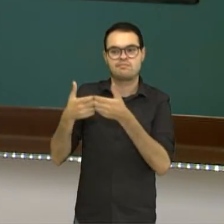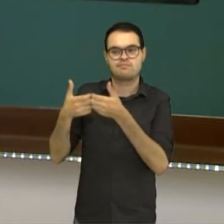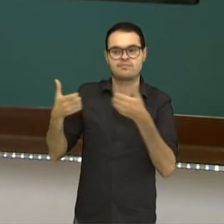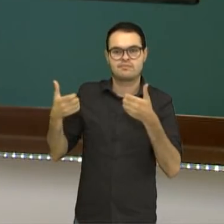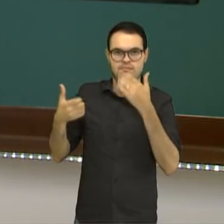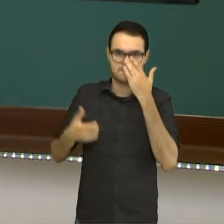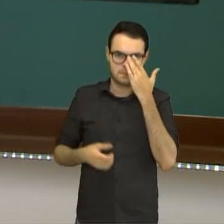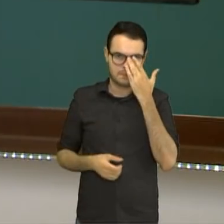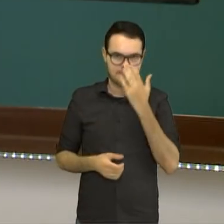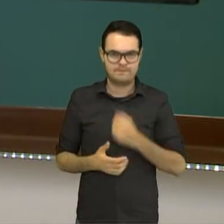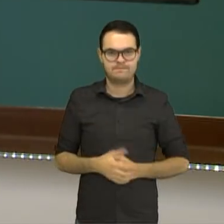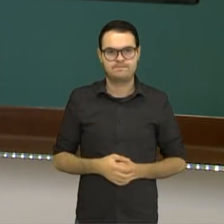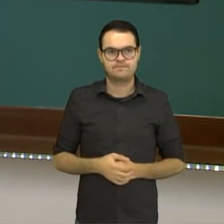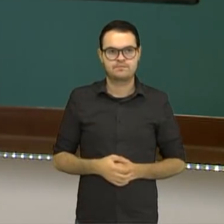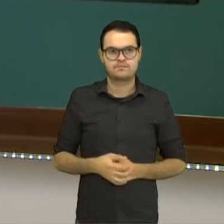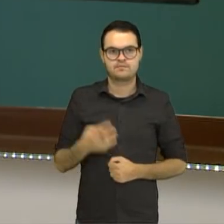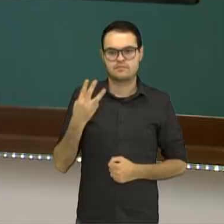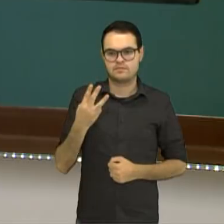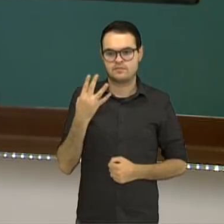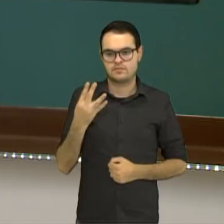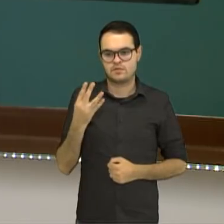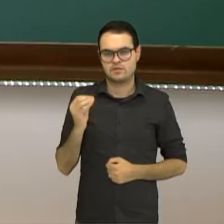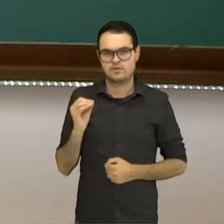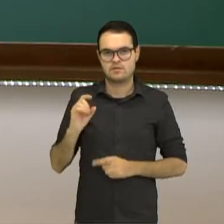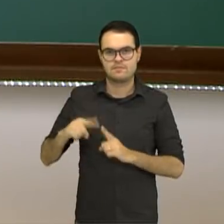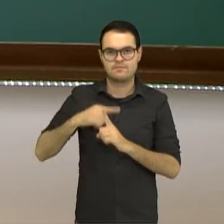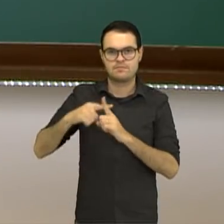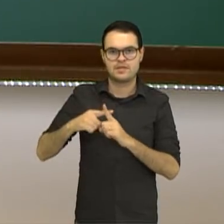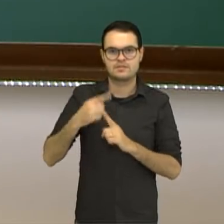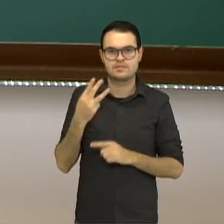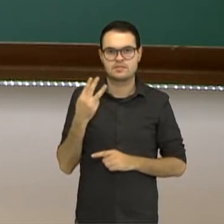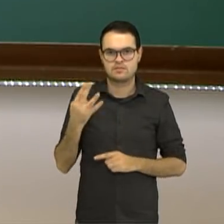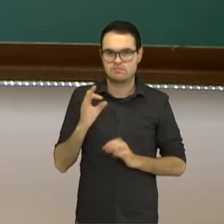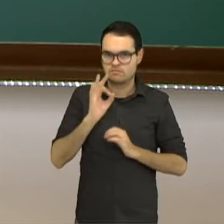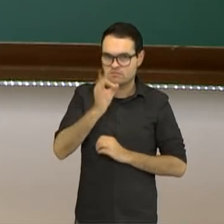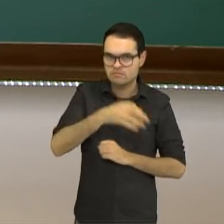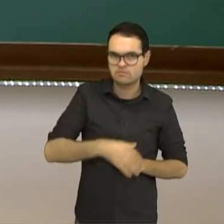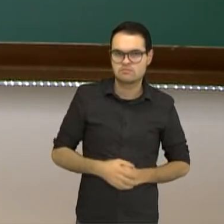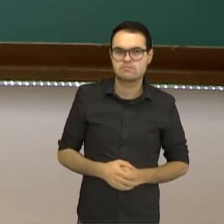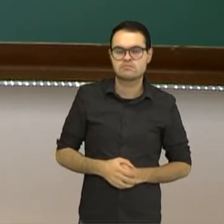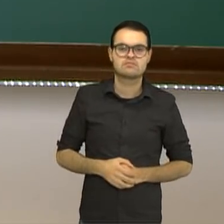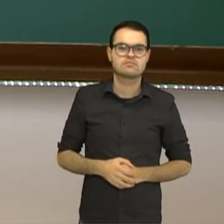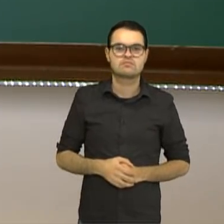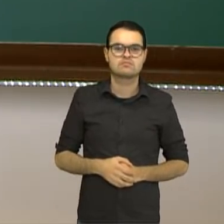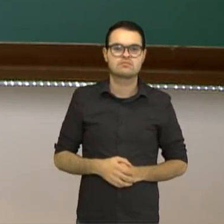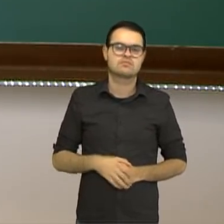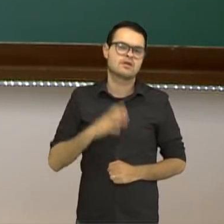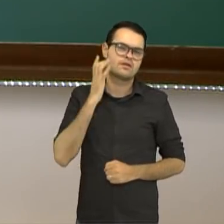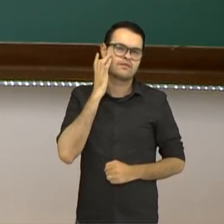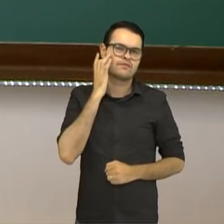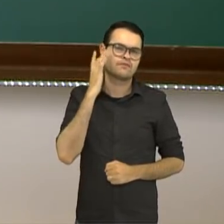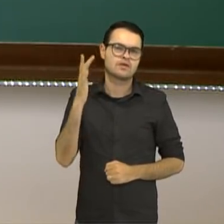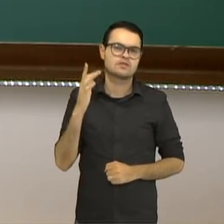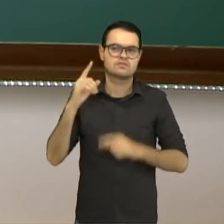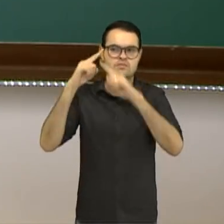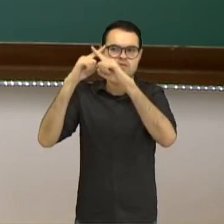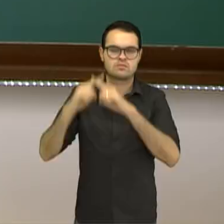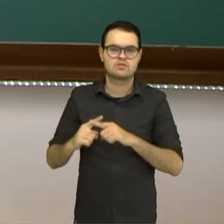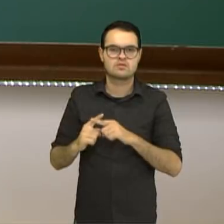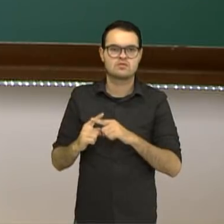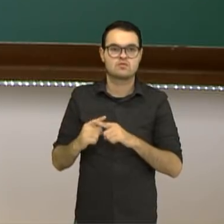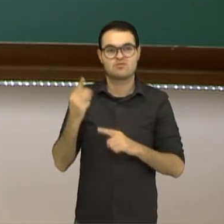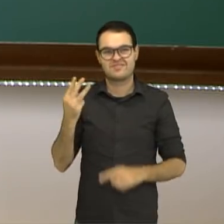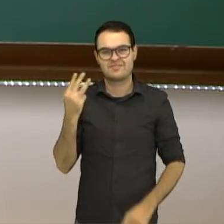decompor ele em 340 mais 34, certo? Que fica fácil para a tabuada